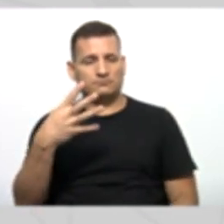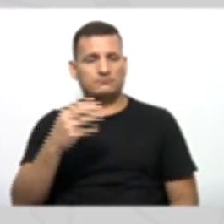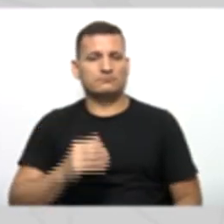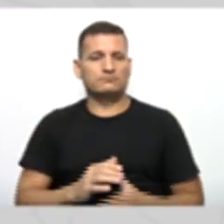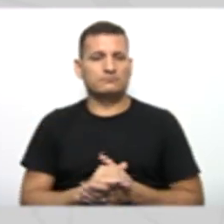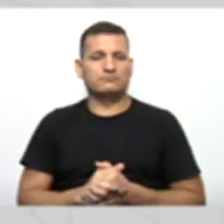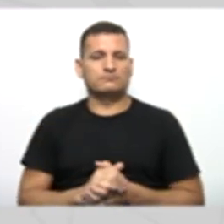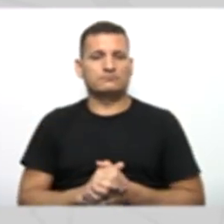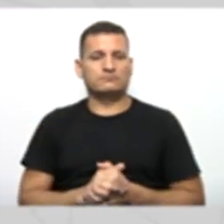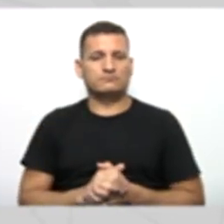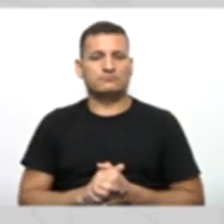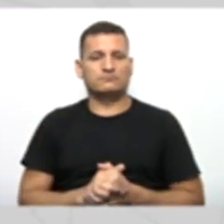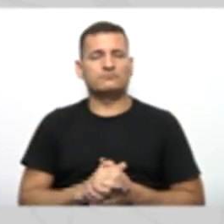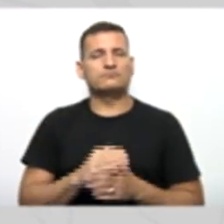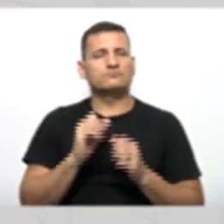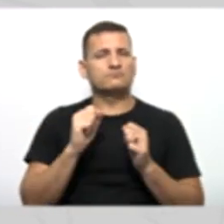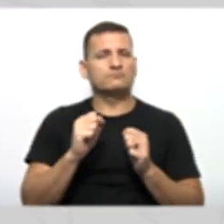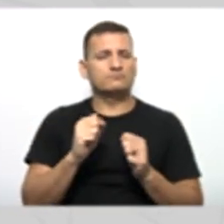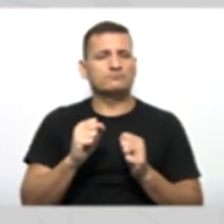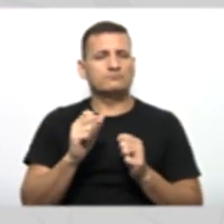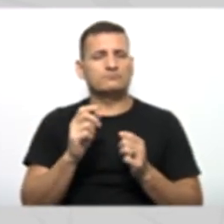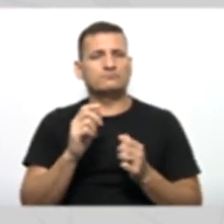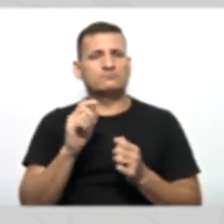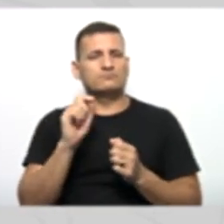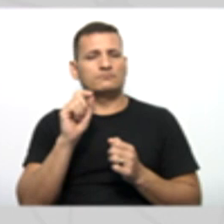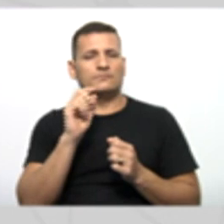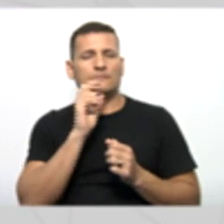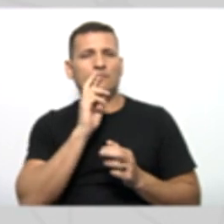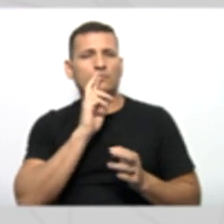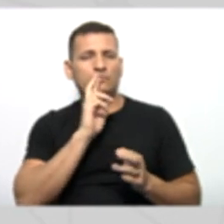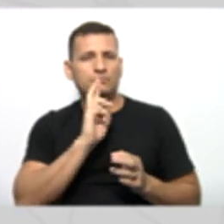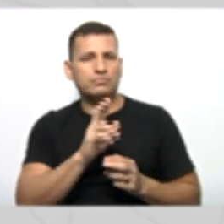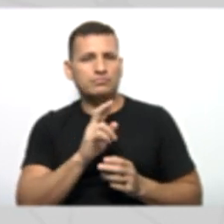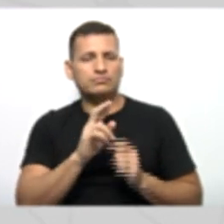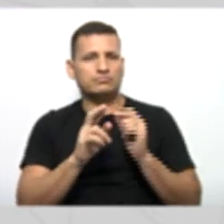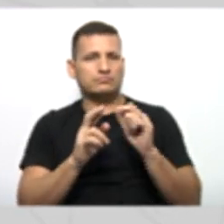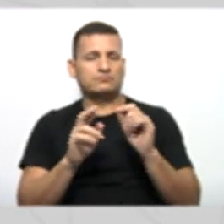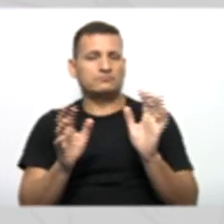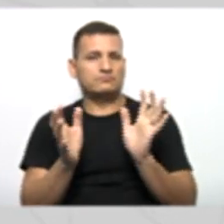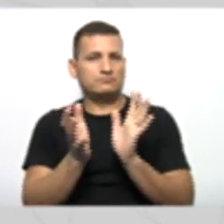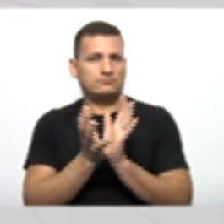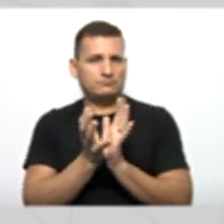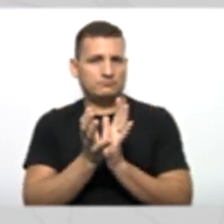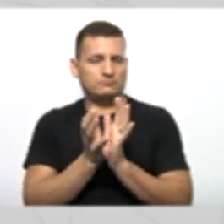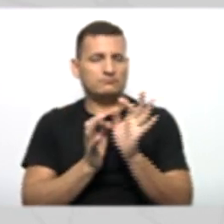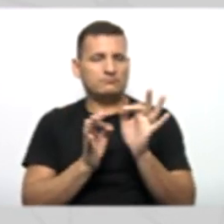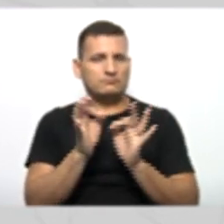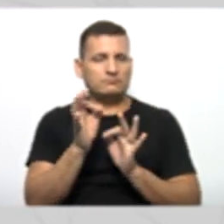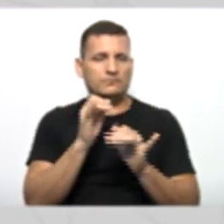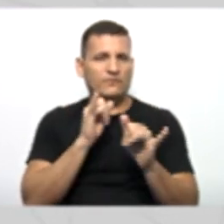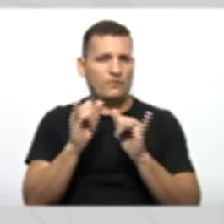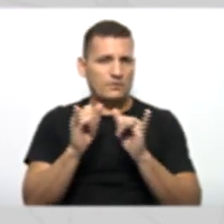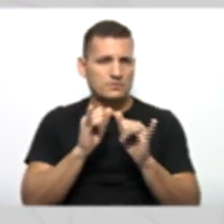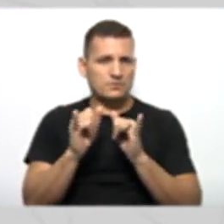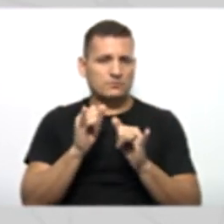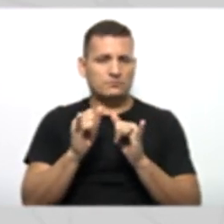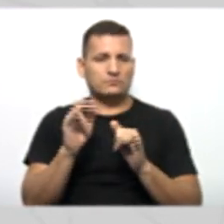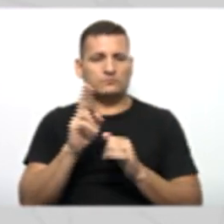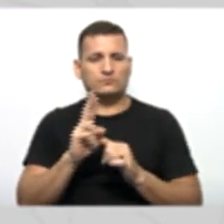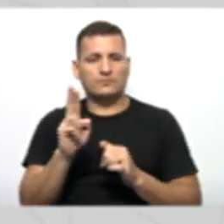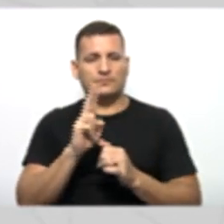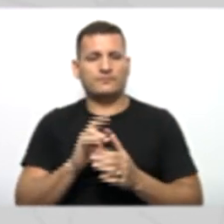definição, podemos dizer que é um conjunto, certo? Organizado para o fornecimento de informação para o usuário. Professor,